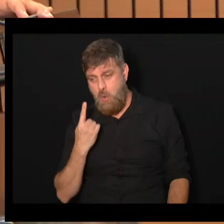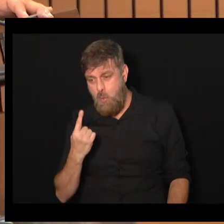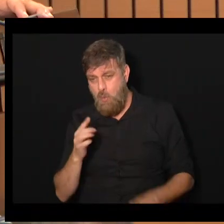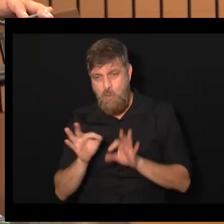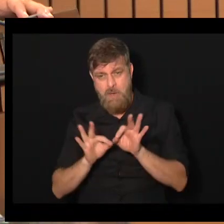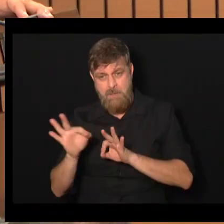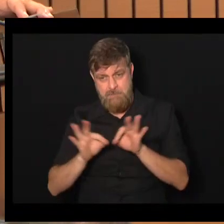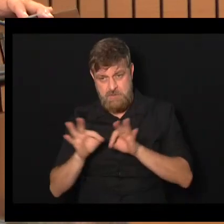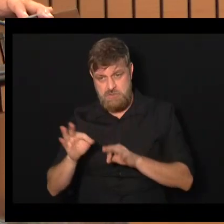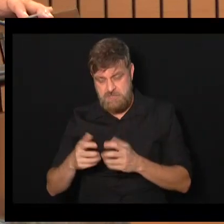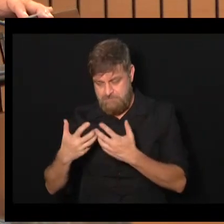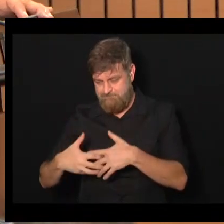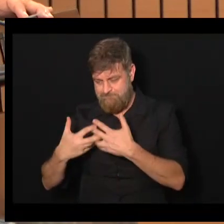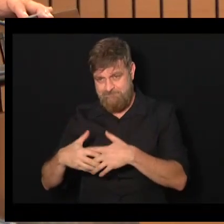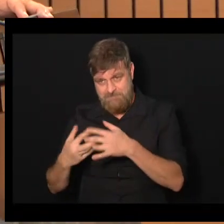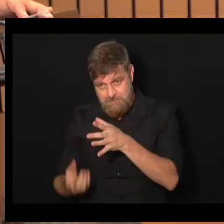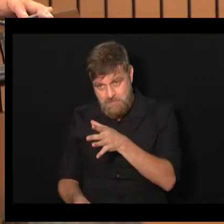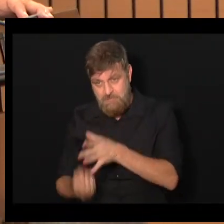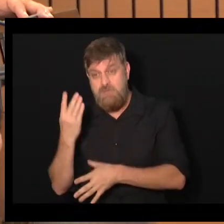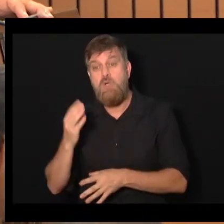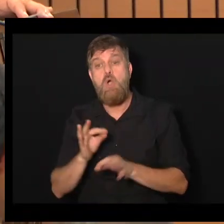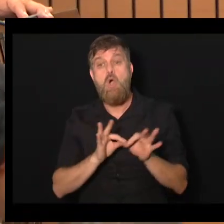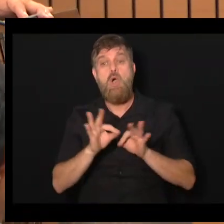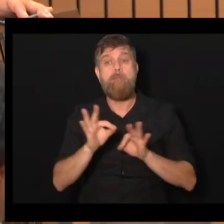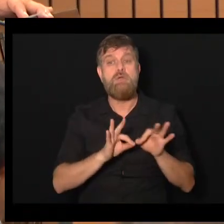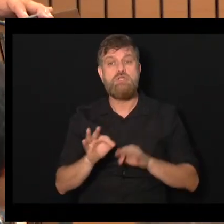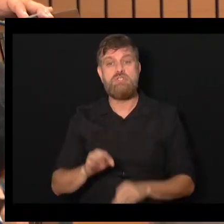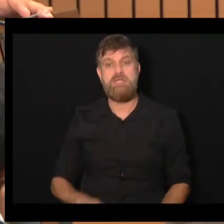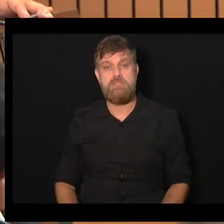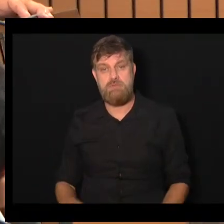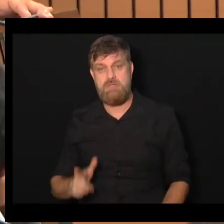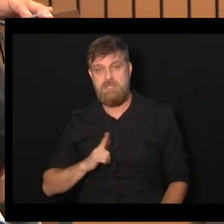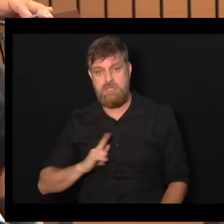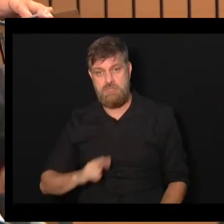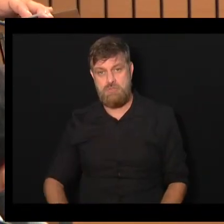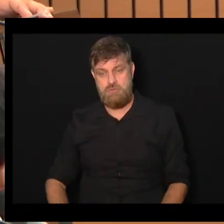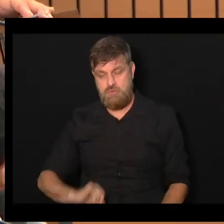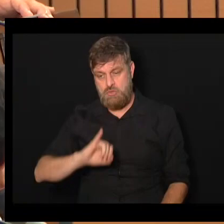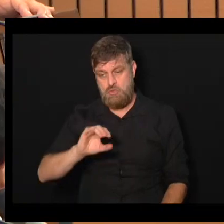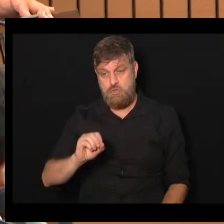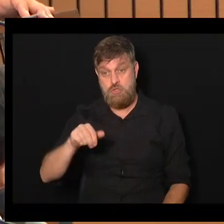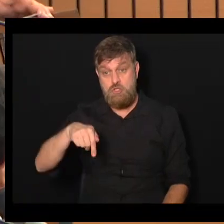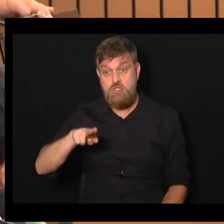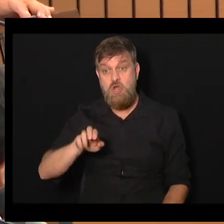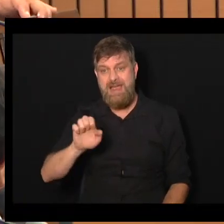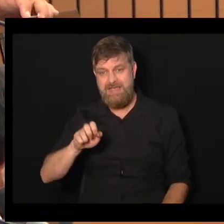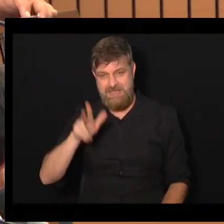projeto levado a efeito, que foi o projeto do Jockey Club, que aí